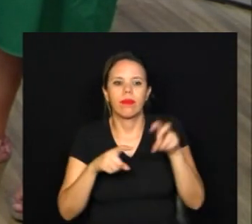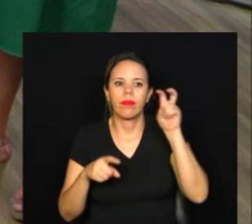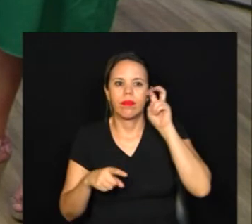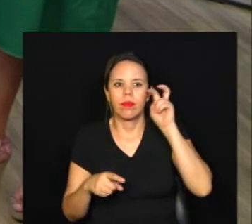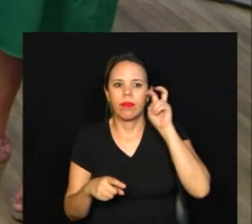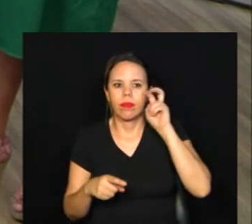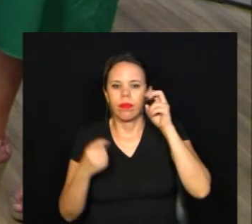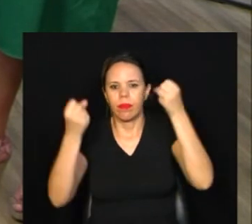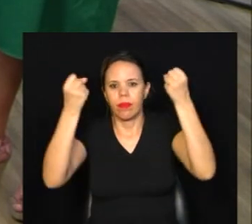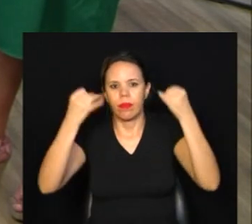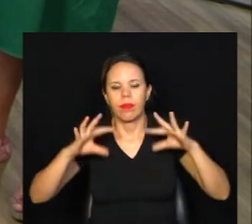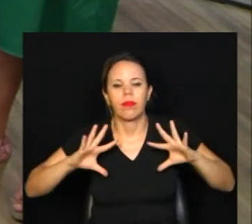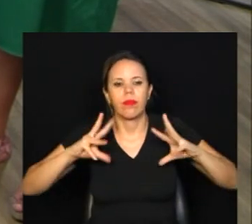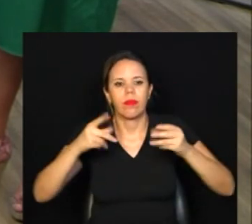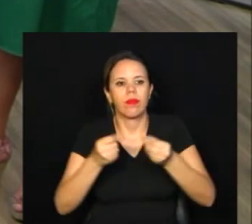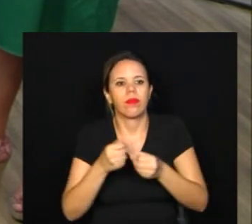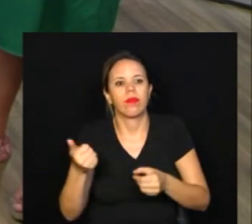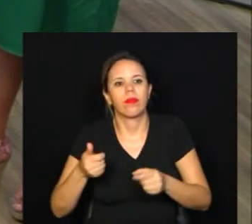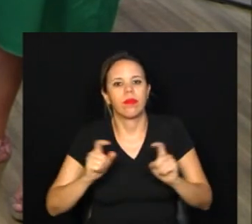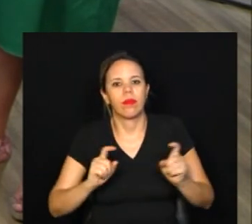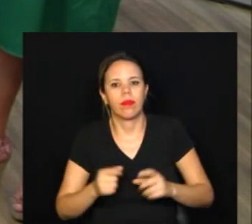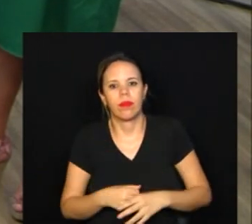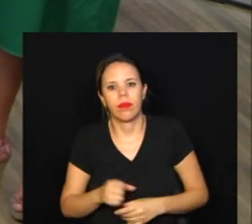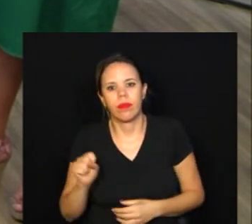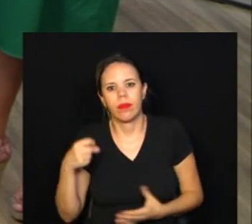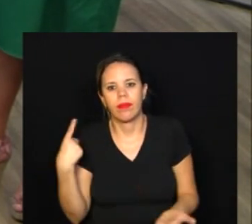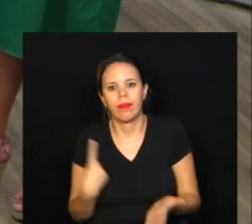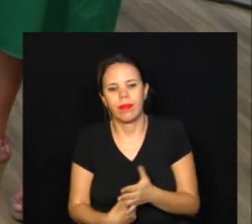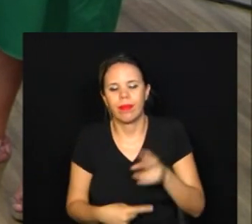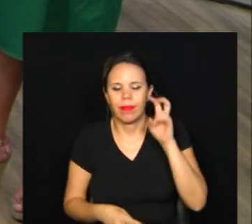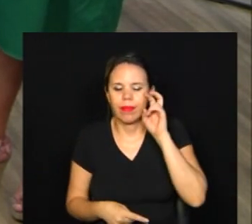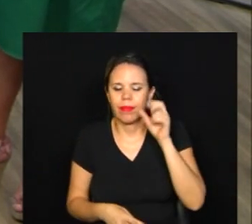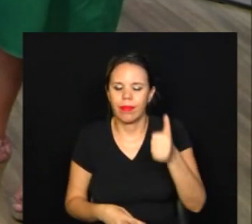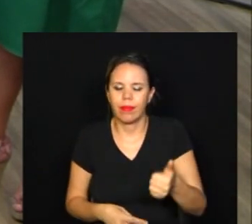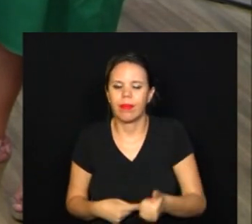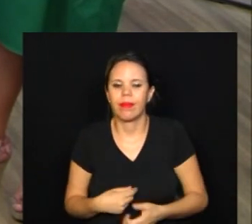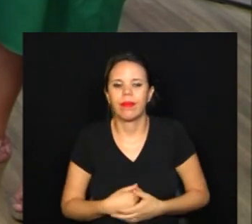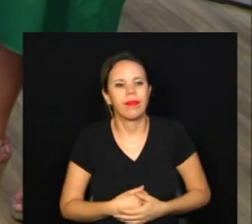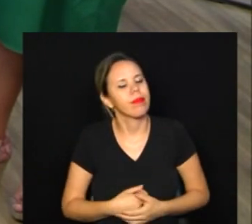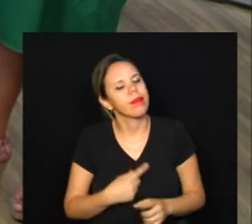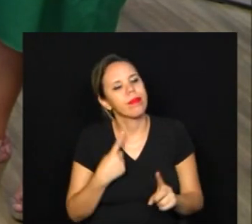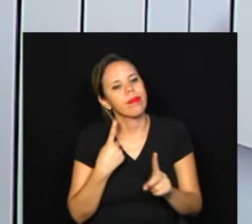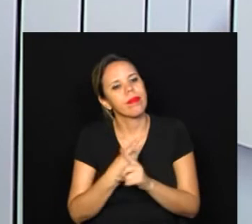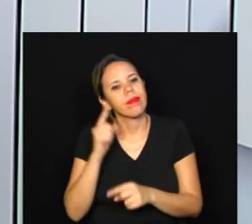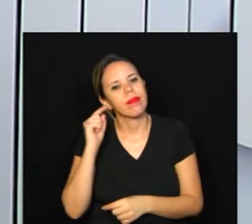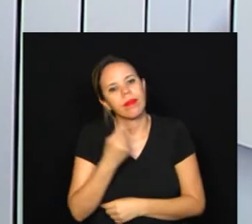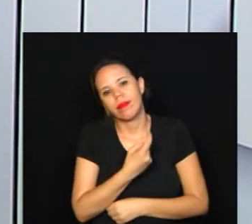então, contando como é que foi essa primeira reunião? Combinado, até quinta-feira. Até quinta-feira,